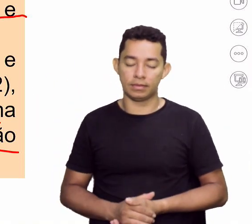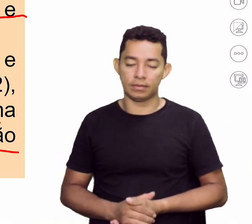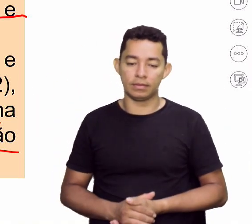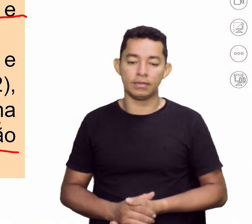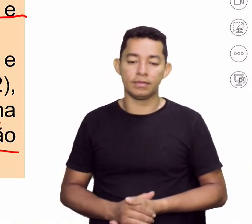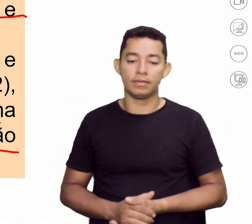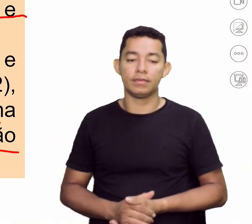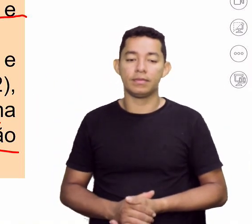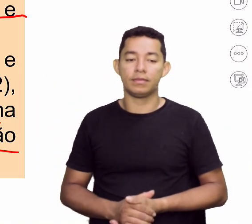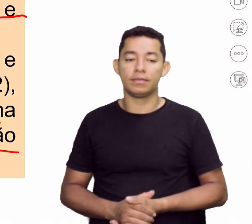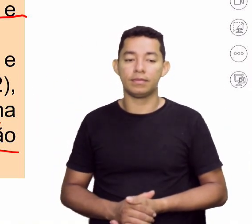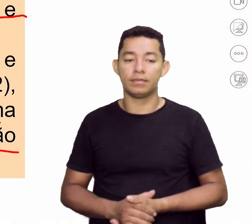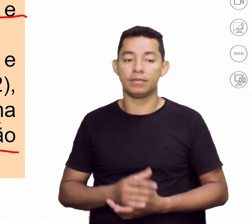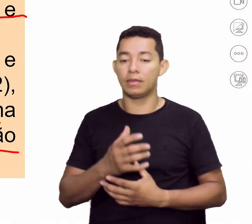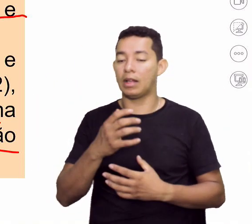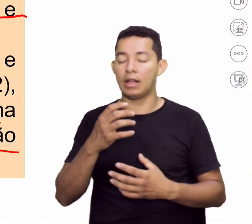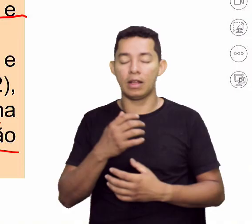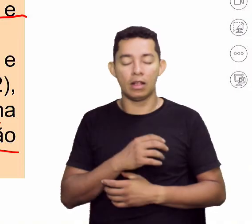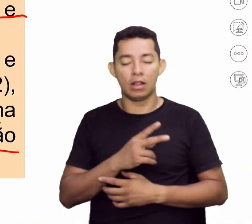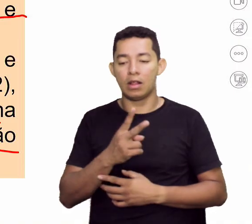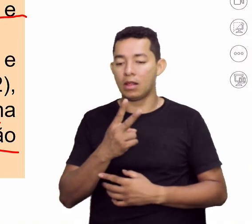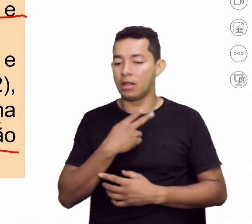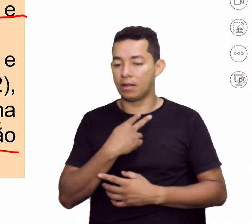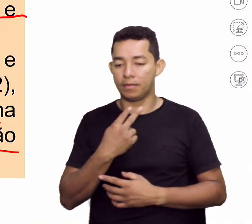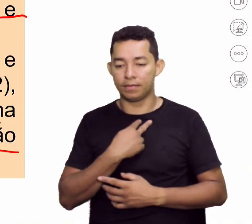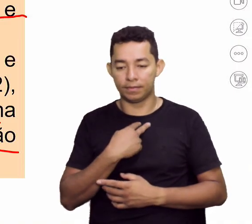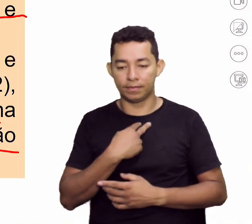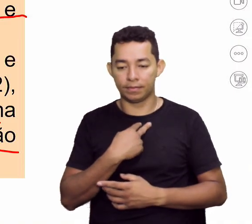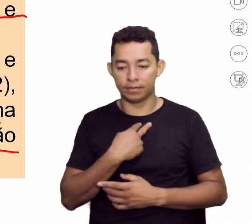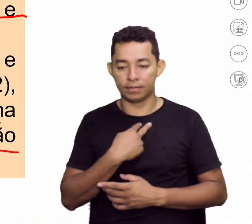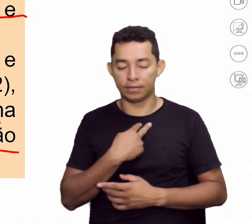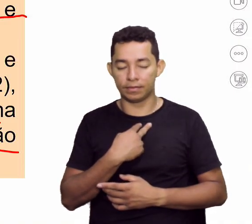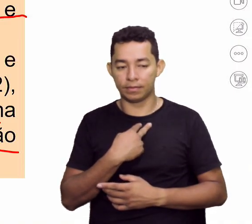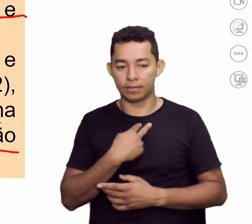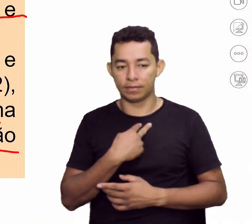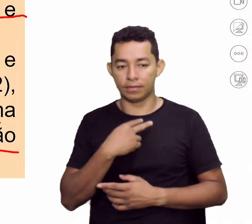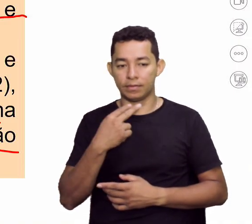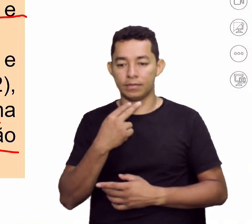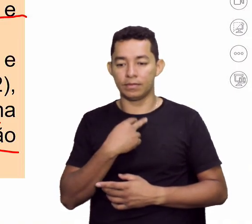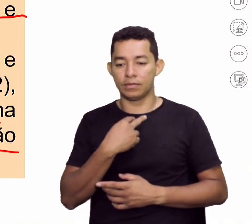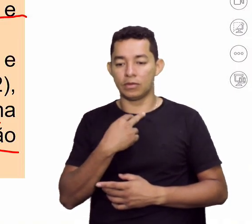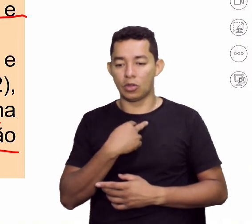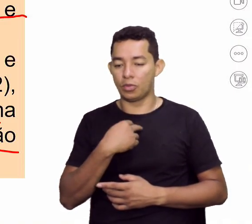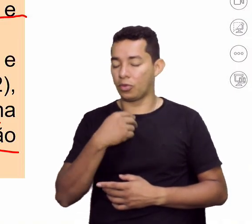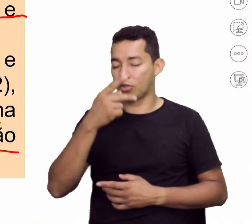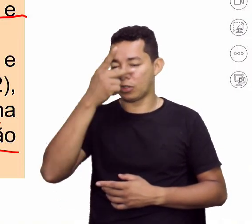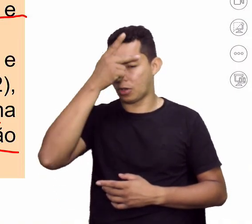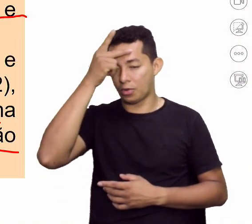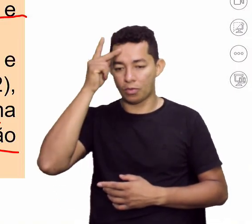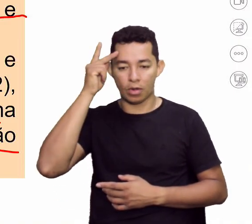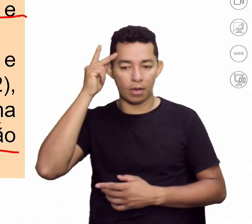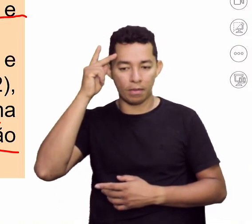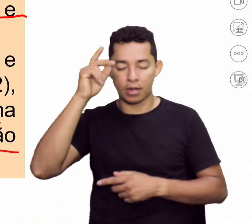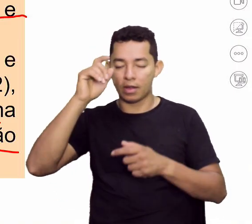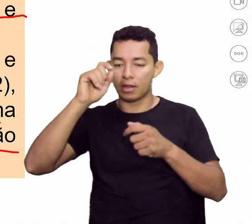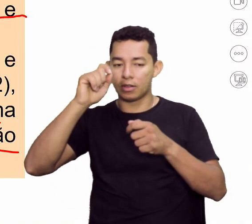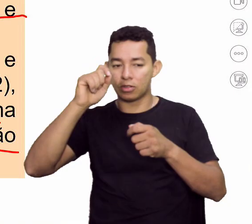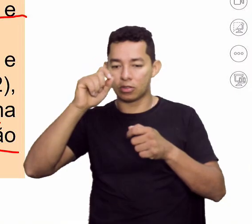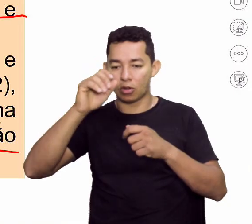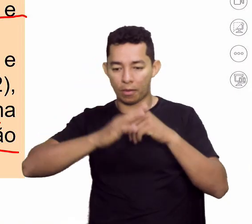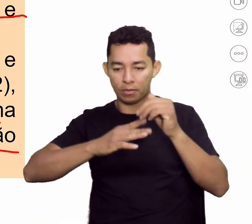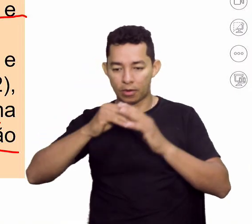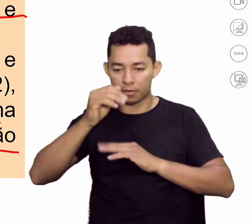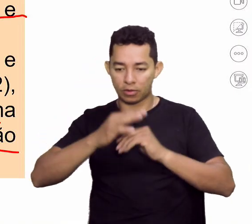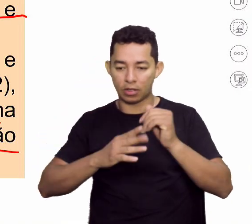de maneira alguma, alguém que estava destinado a realizar essa atividade de jeito nenhum